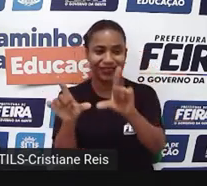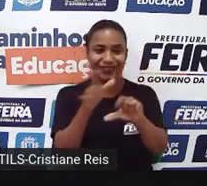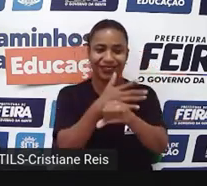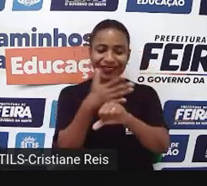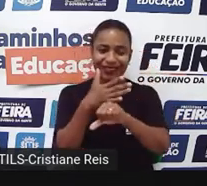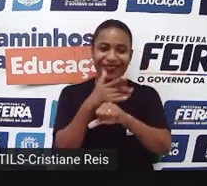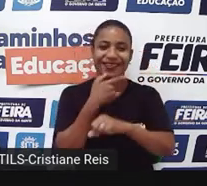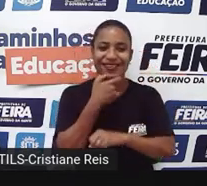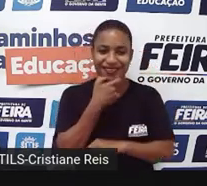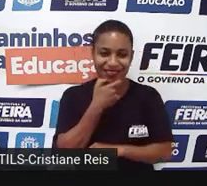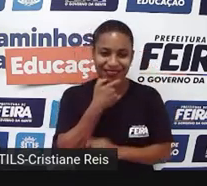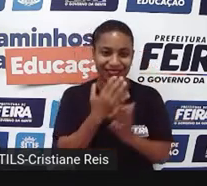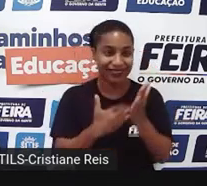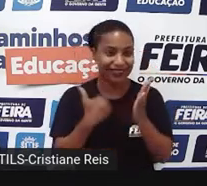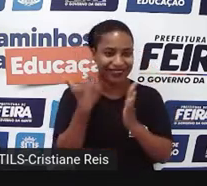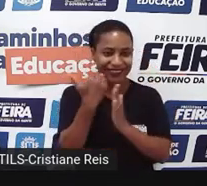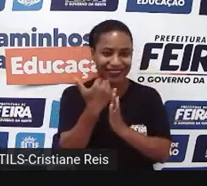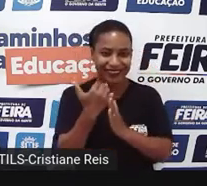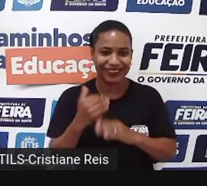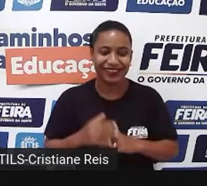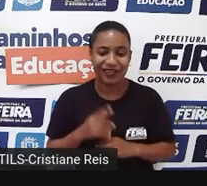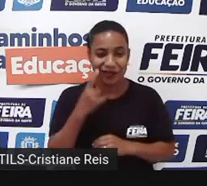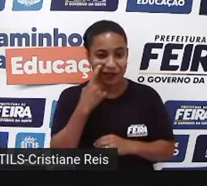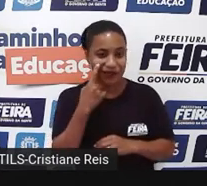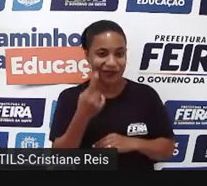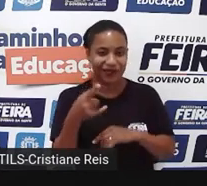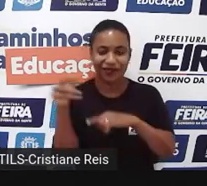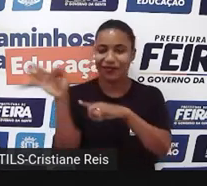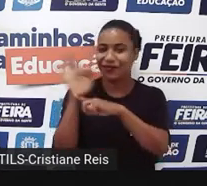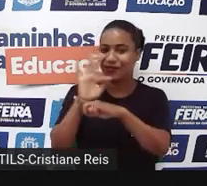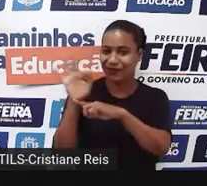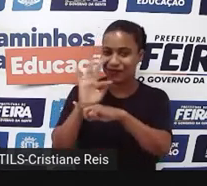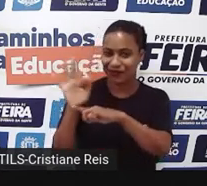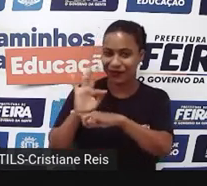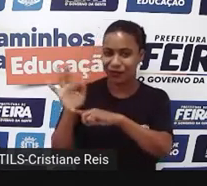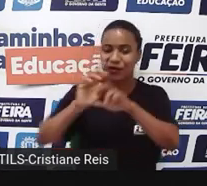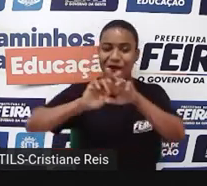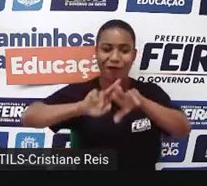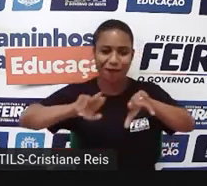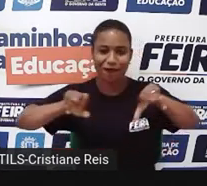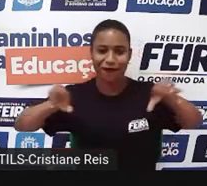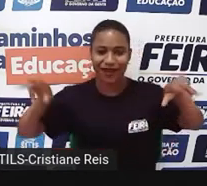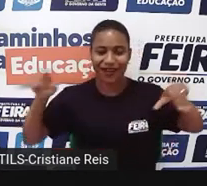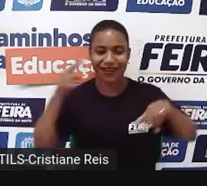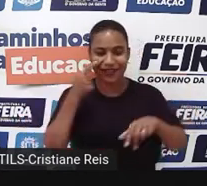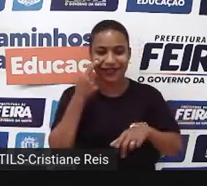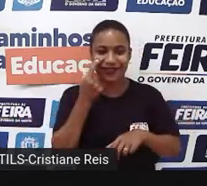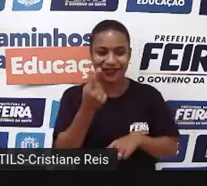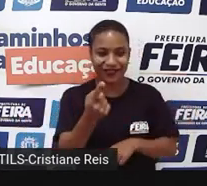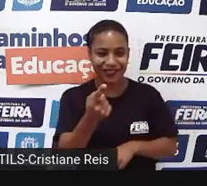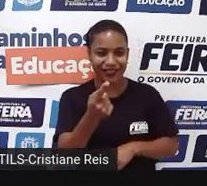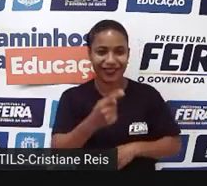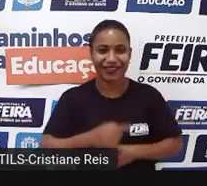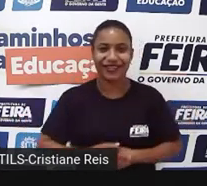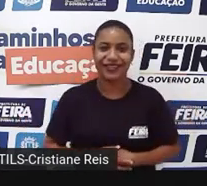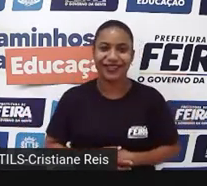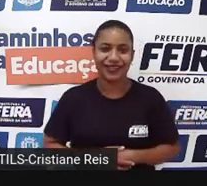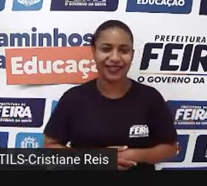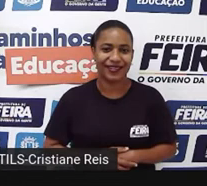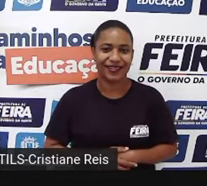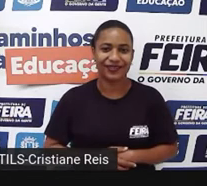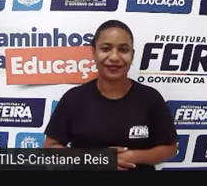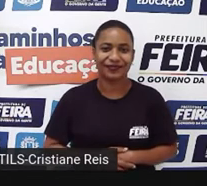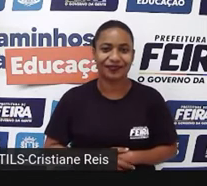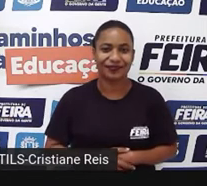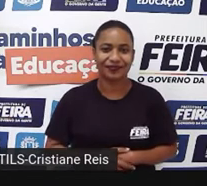of movies, então, gêneros, tipos de filmes, é o tema da nossa atividade. Choose the correct